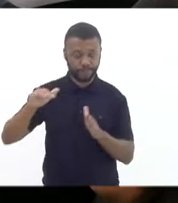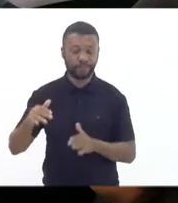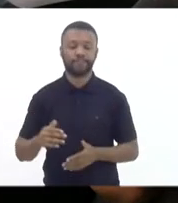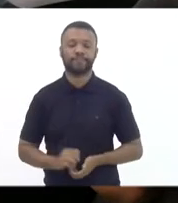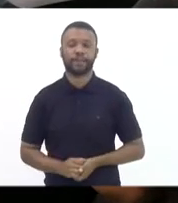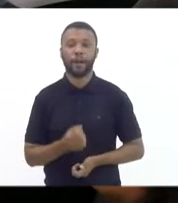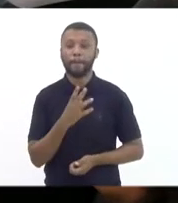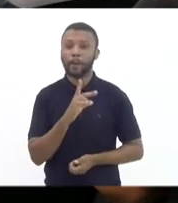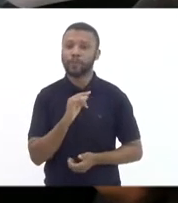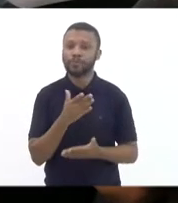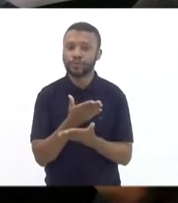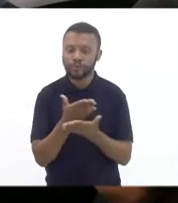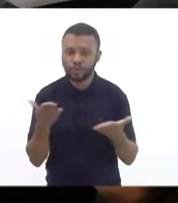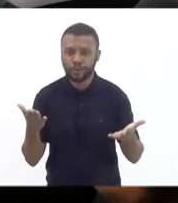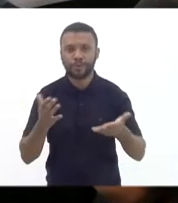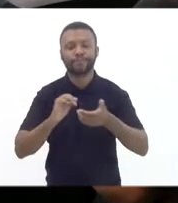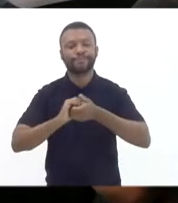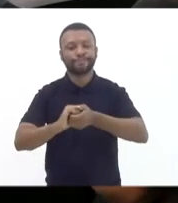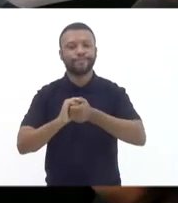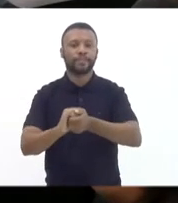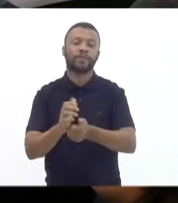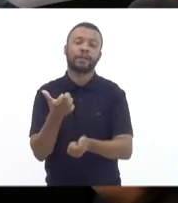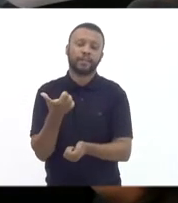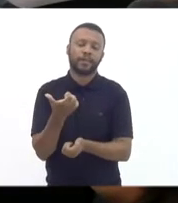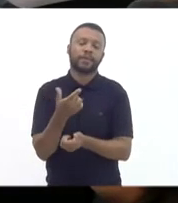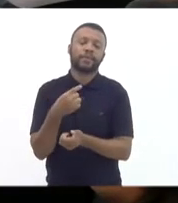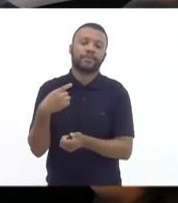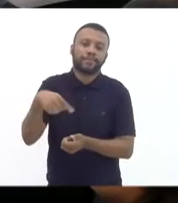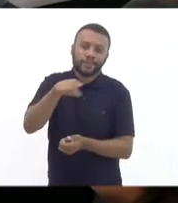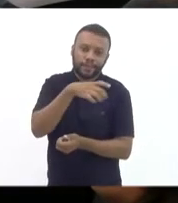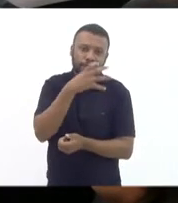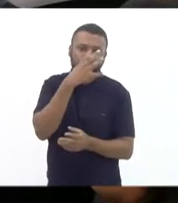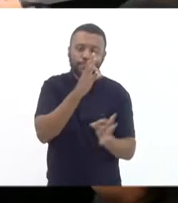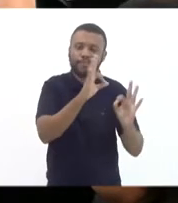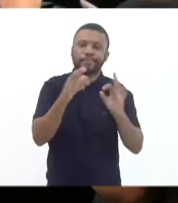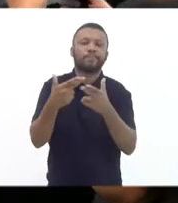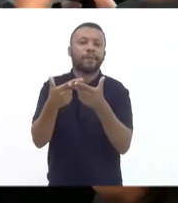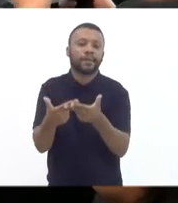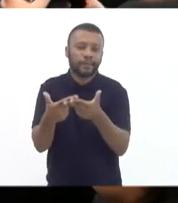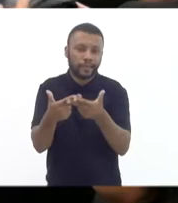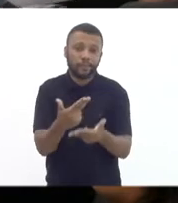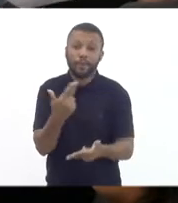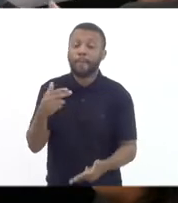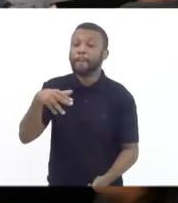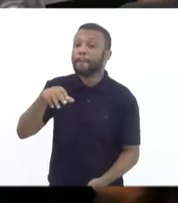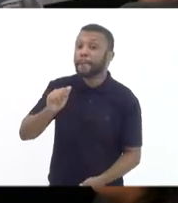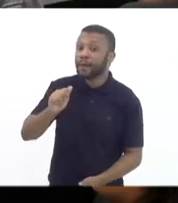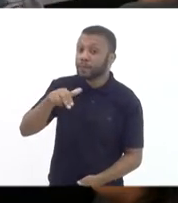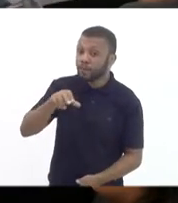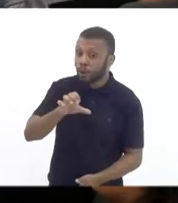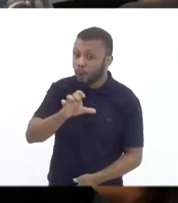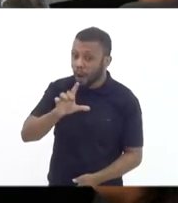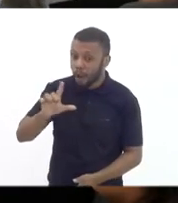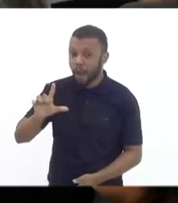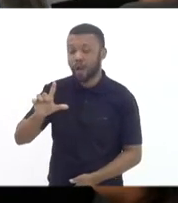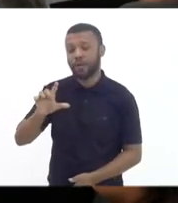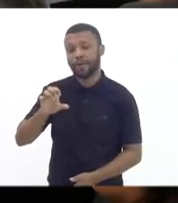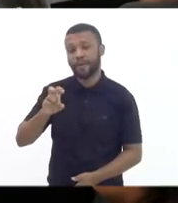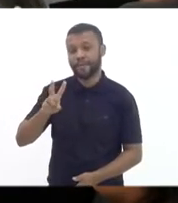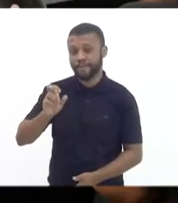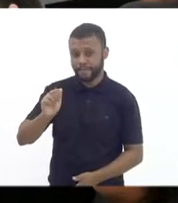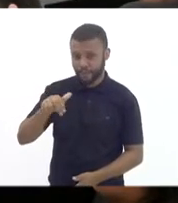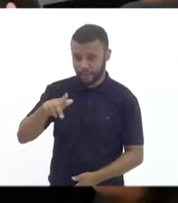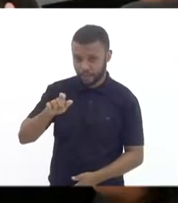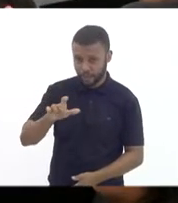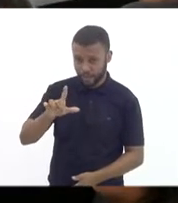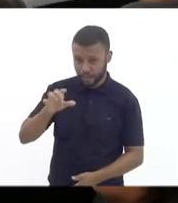com paciência. Meu nome é Manuel Evangelista. Eu estou representando o Brasil Kennel Club, que